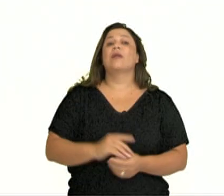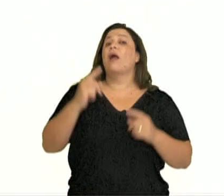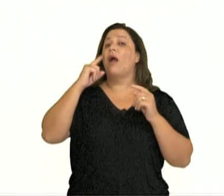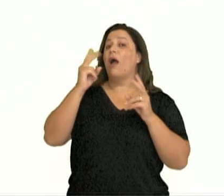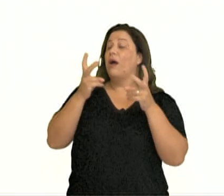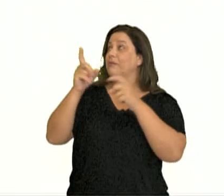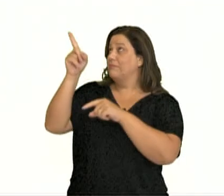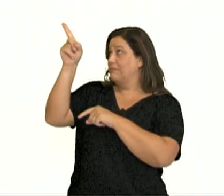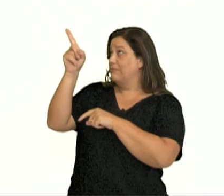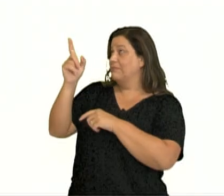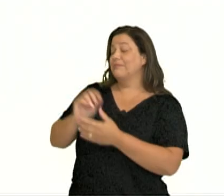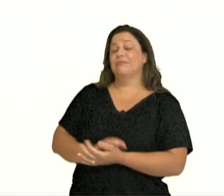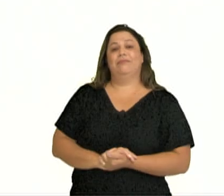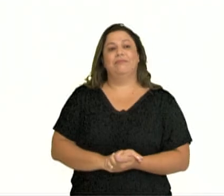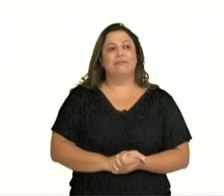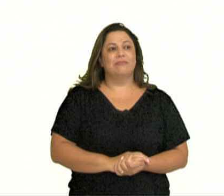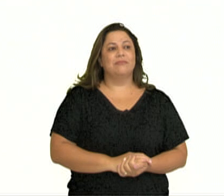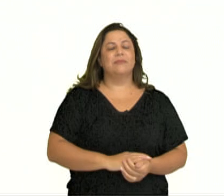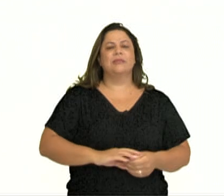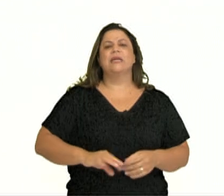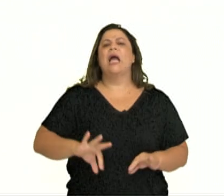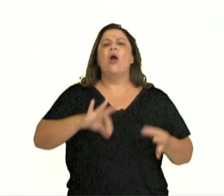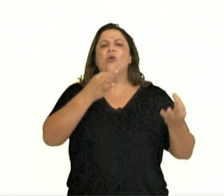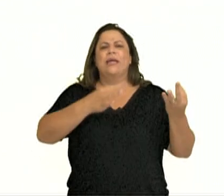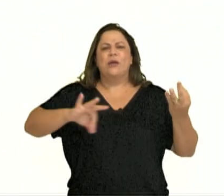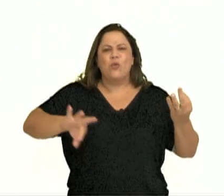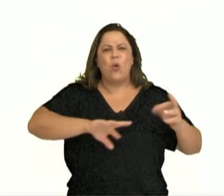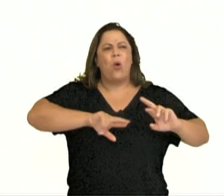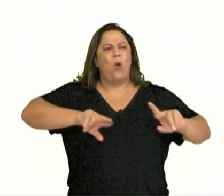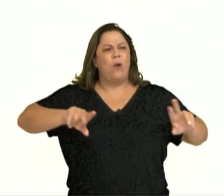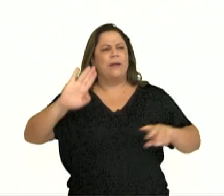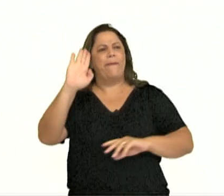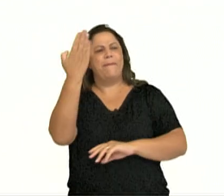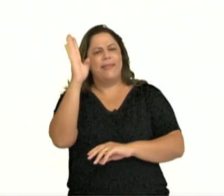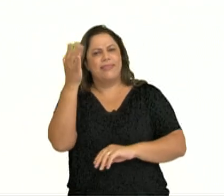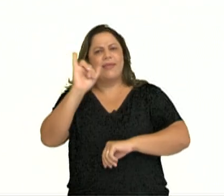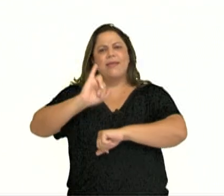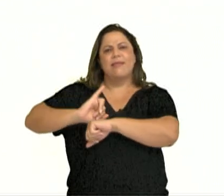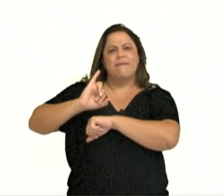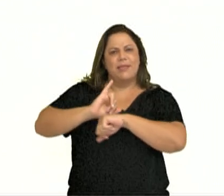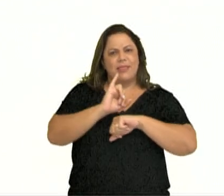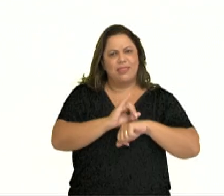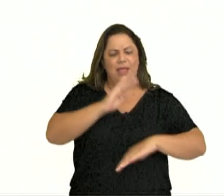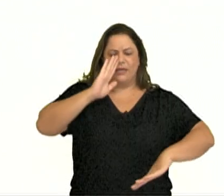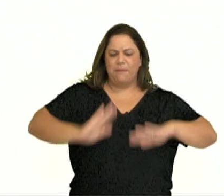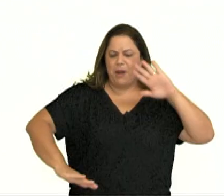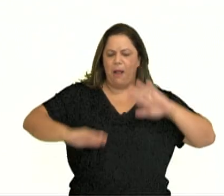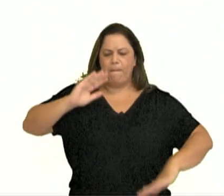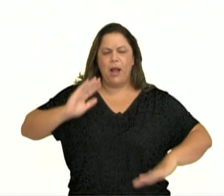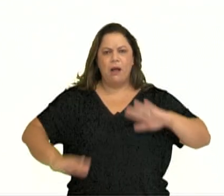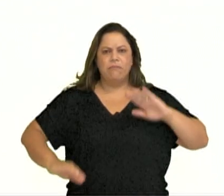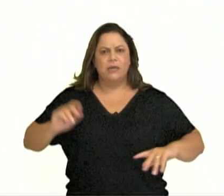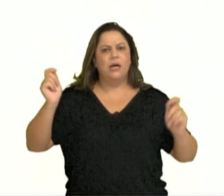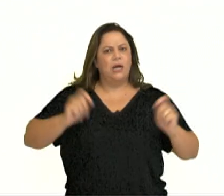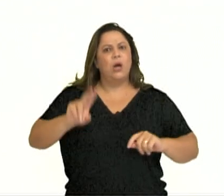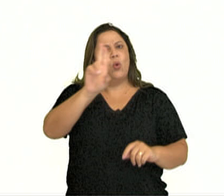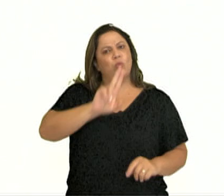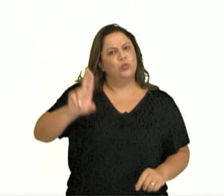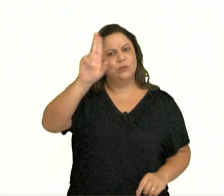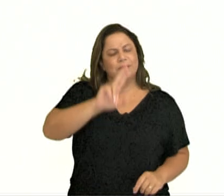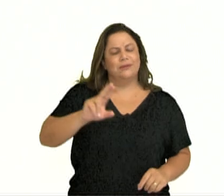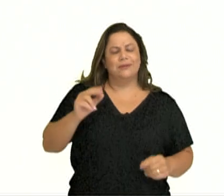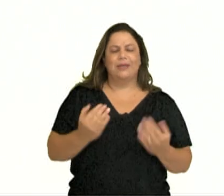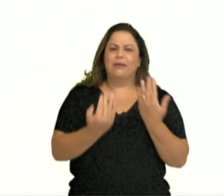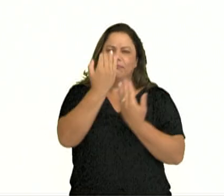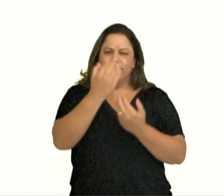Olha aí! Cordas, madeiras, metais e percussão, instrumentos utilizados nas